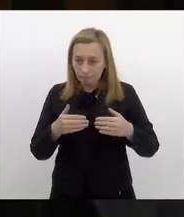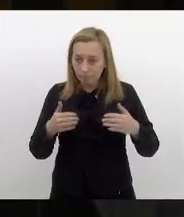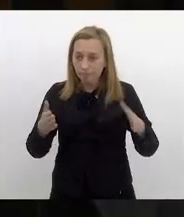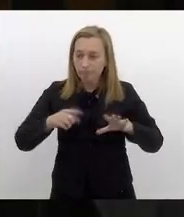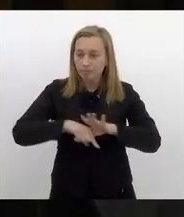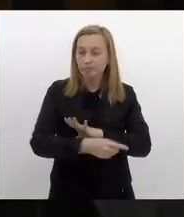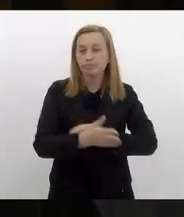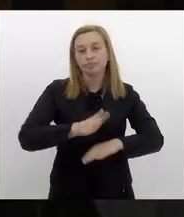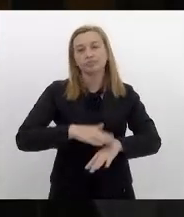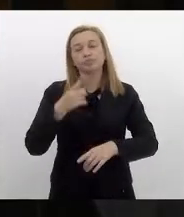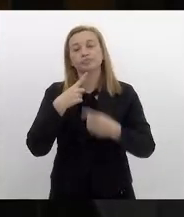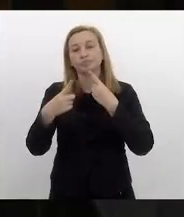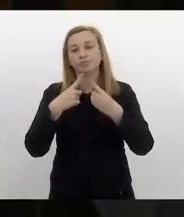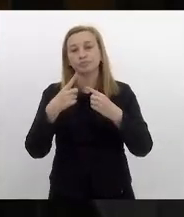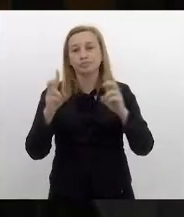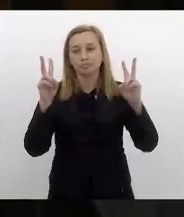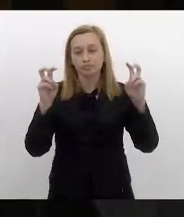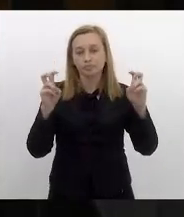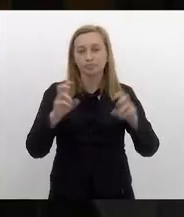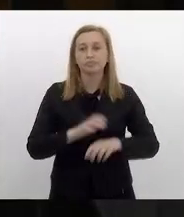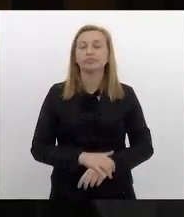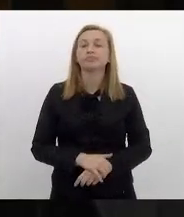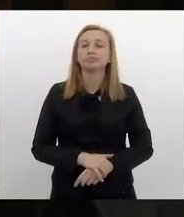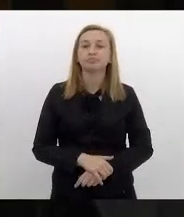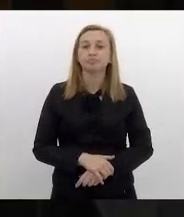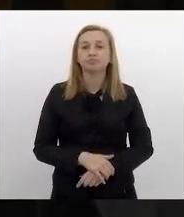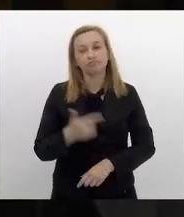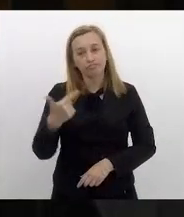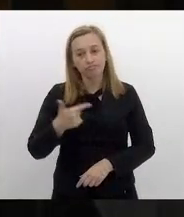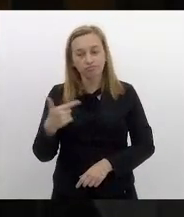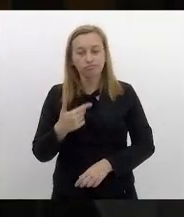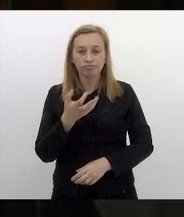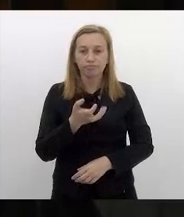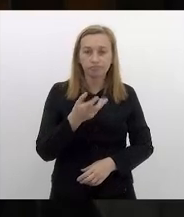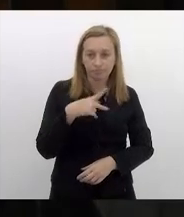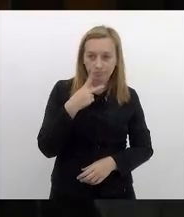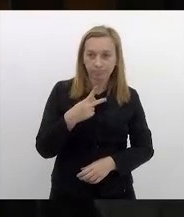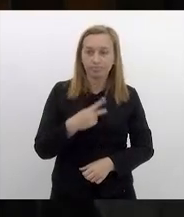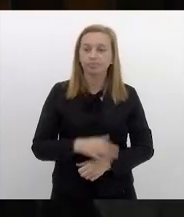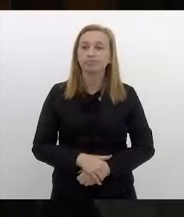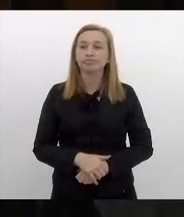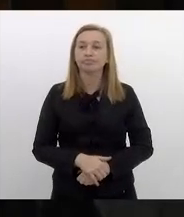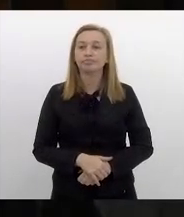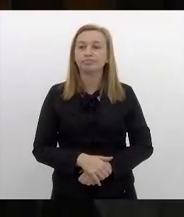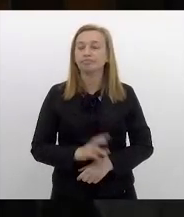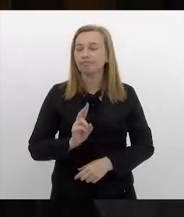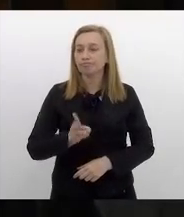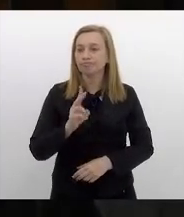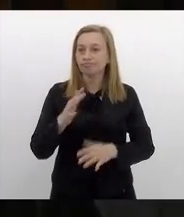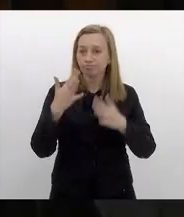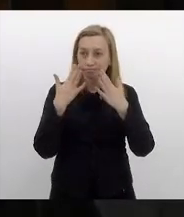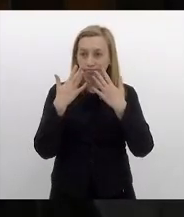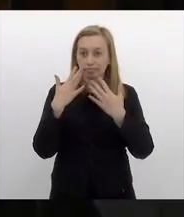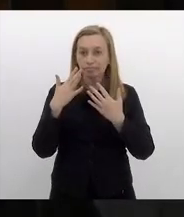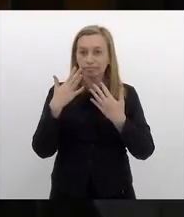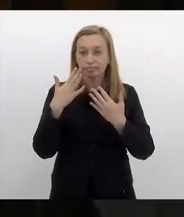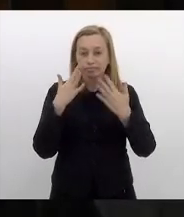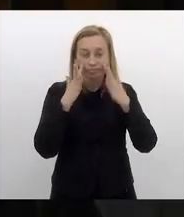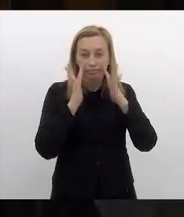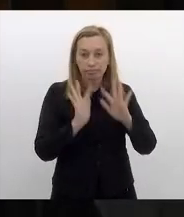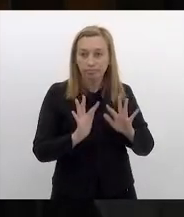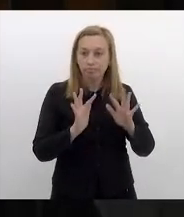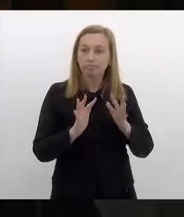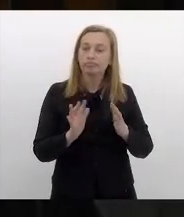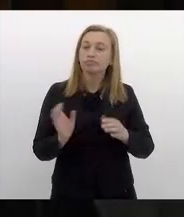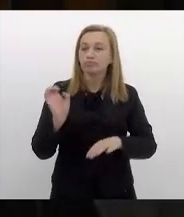aprofundar a discussão desse pacote. Uma segunda questão que eu queria levantar é que sempre me chama a atenção quando